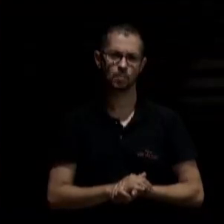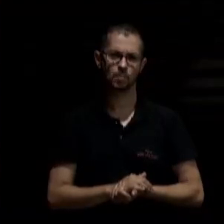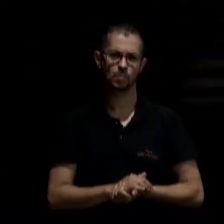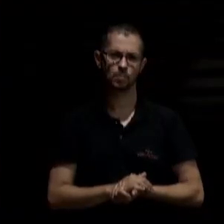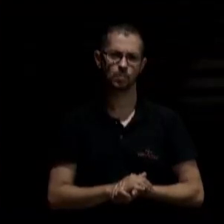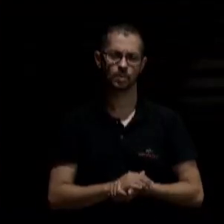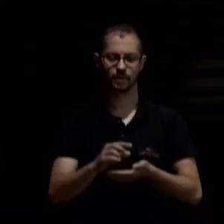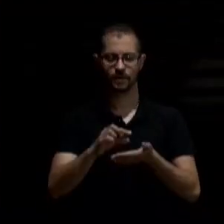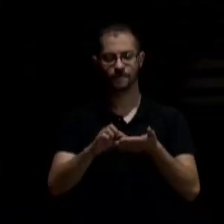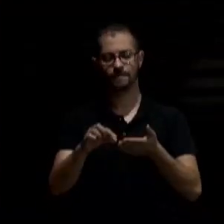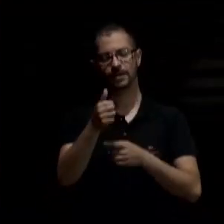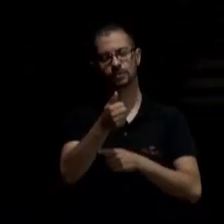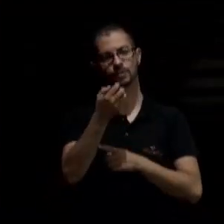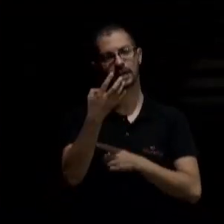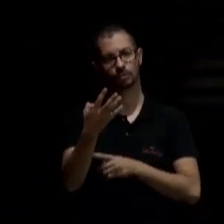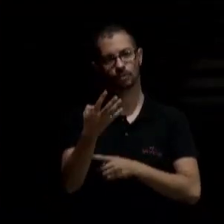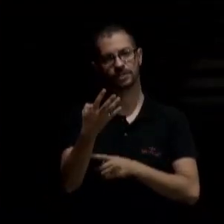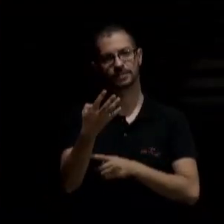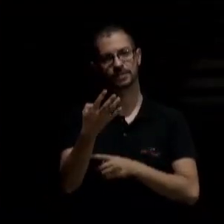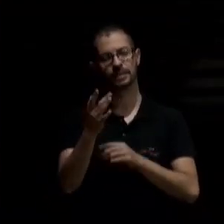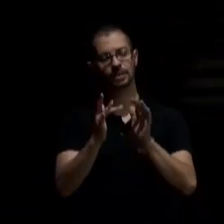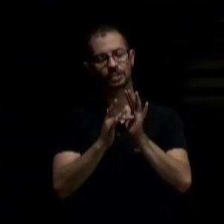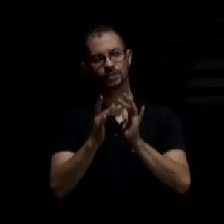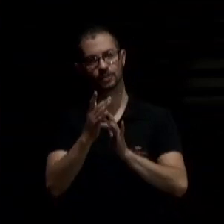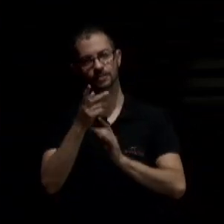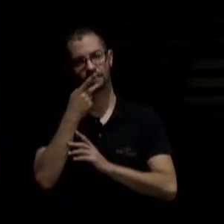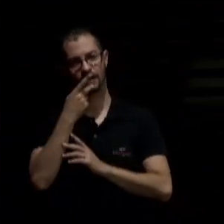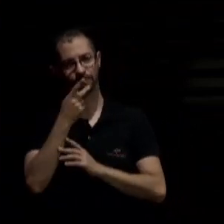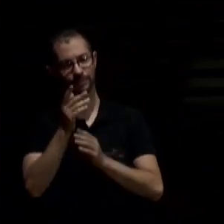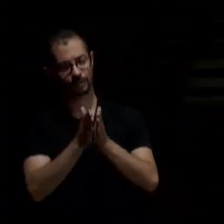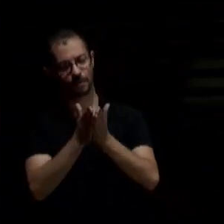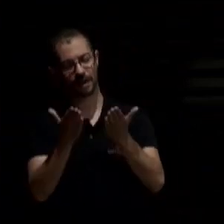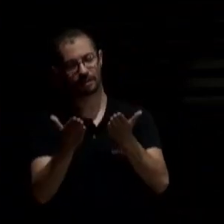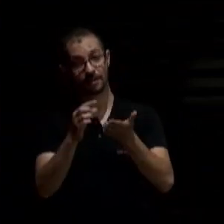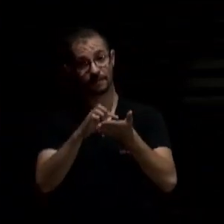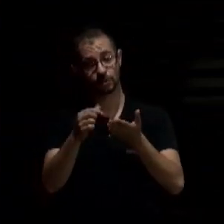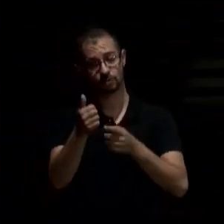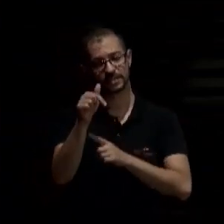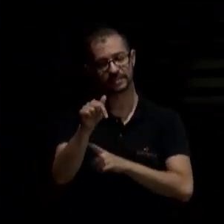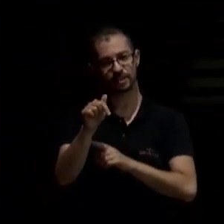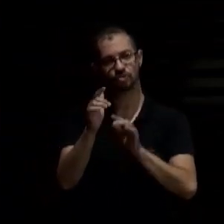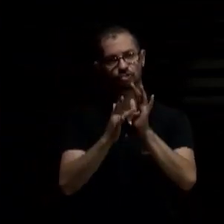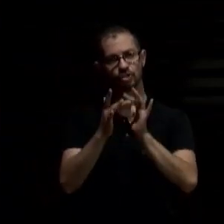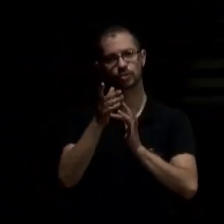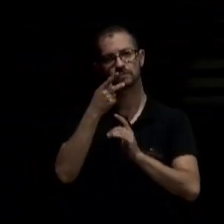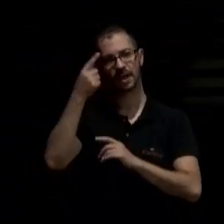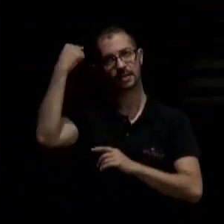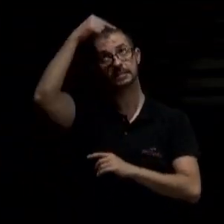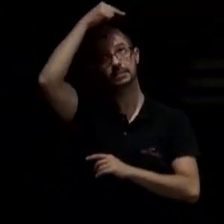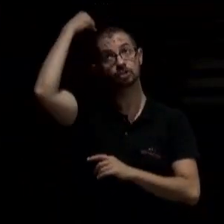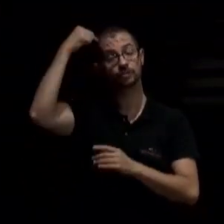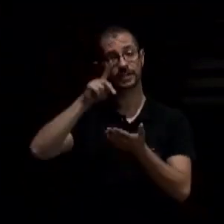No verso 14 ele disse: eu tenho lhe dado a tua palavra. No verso 17 ele diz assim: santifica-os